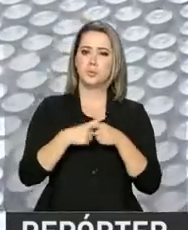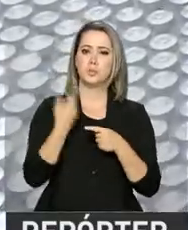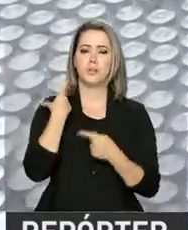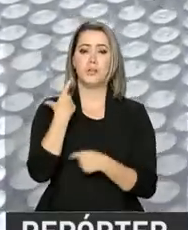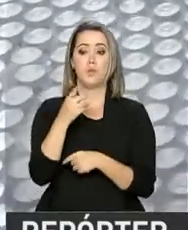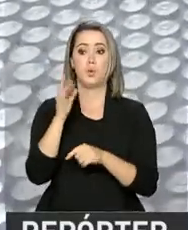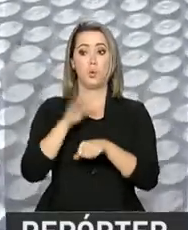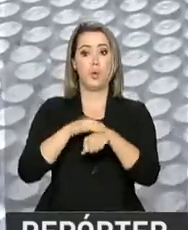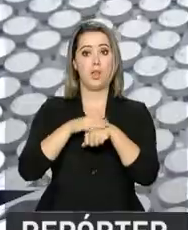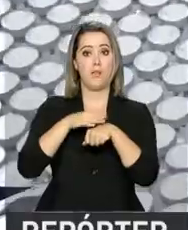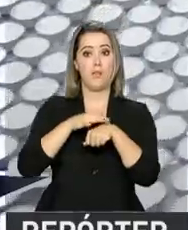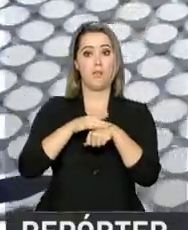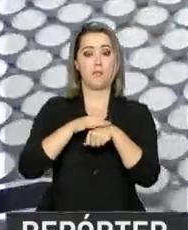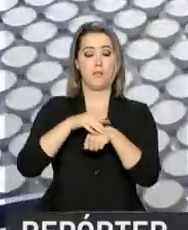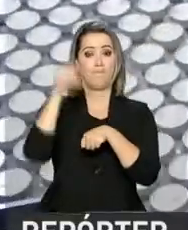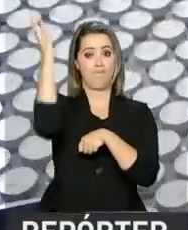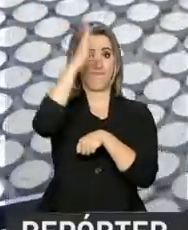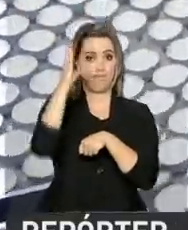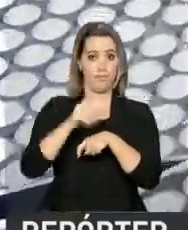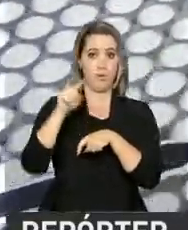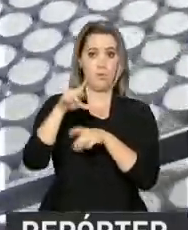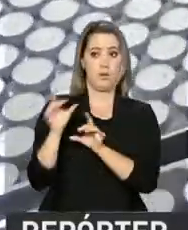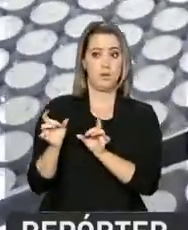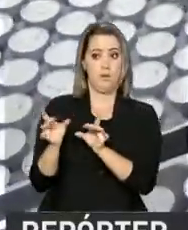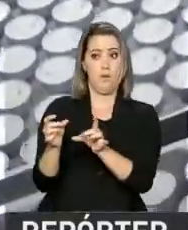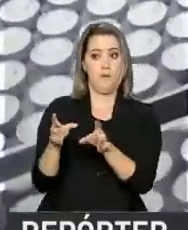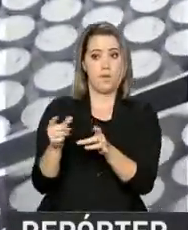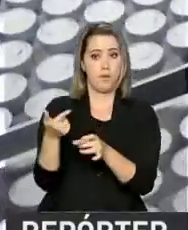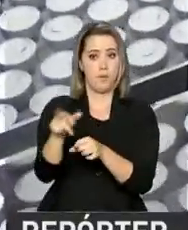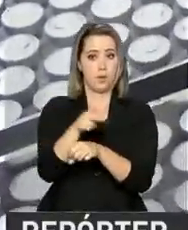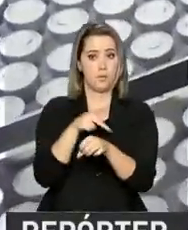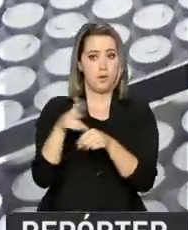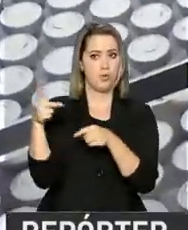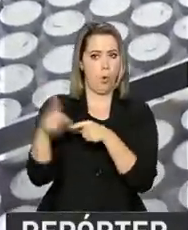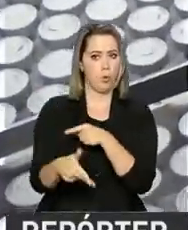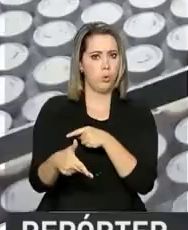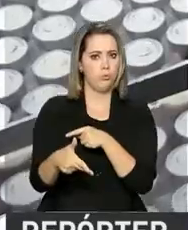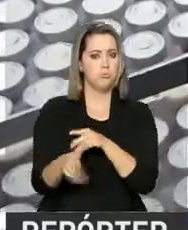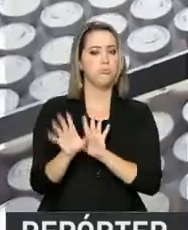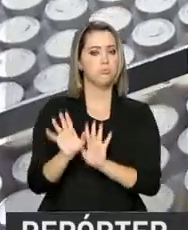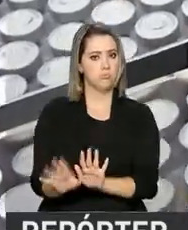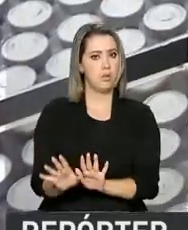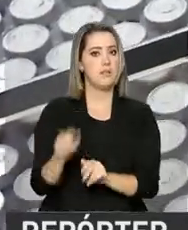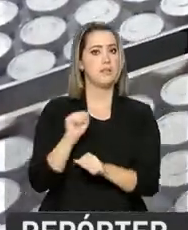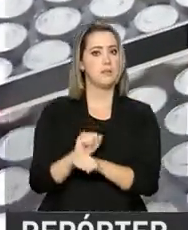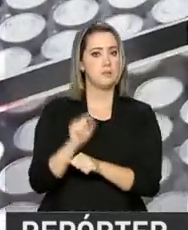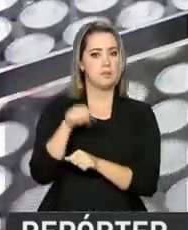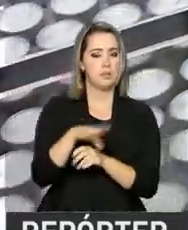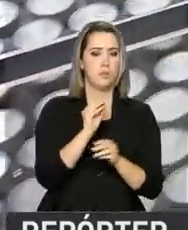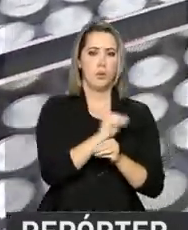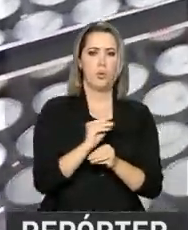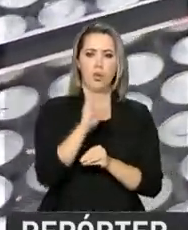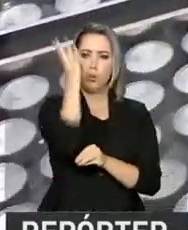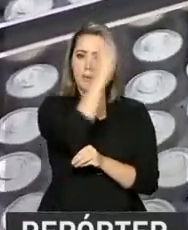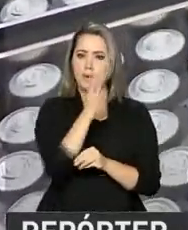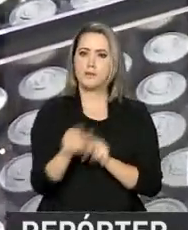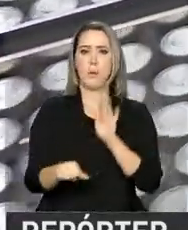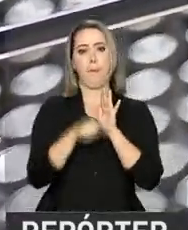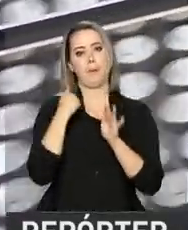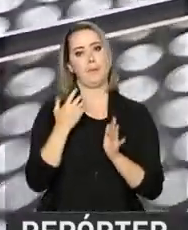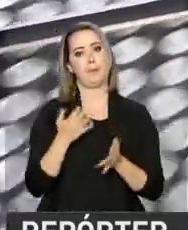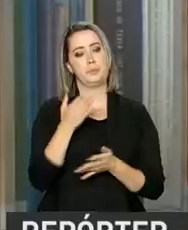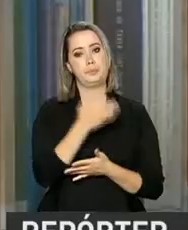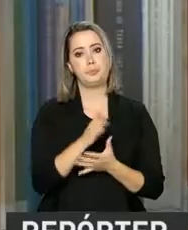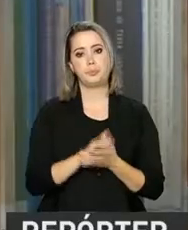da doença no brasil a exportação das doses precisam ser interrompida para tem a demanda interna é necessário